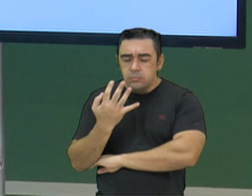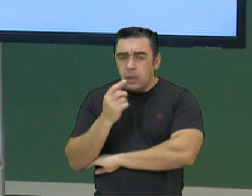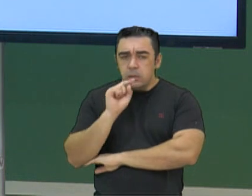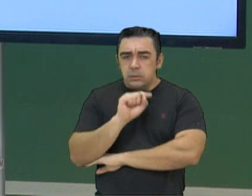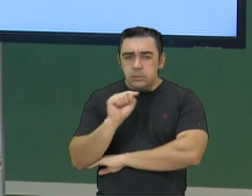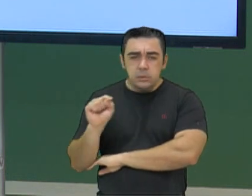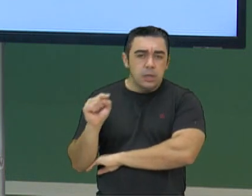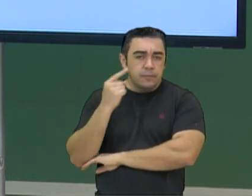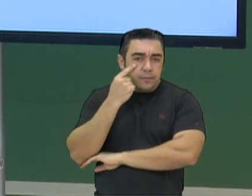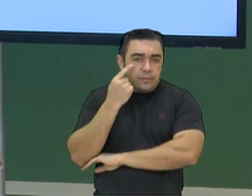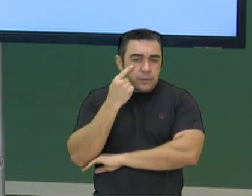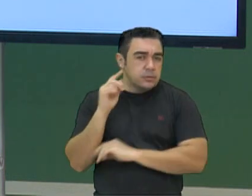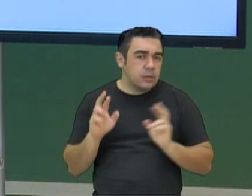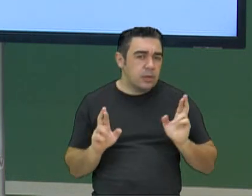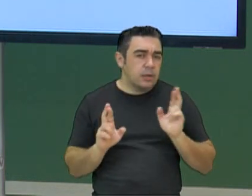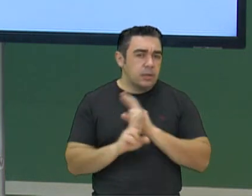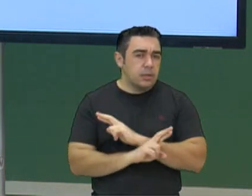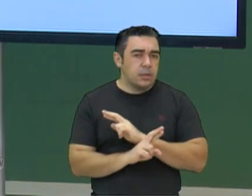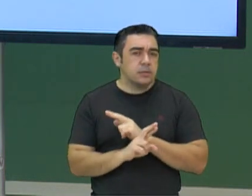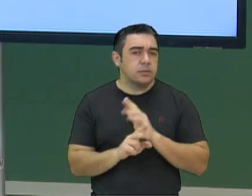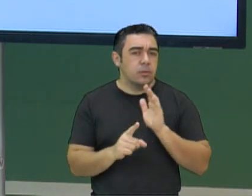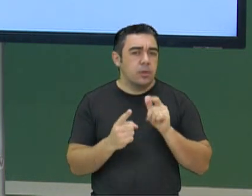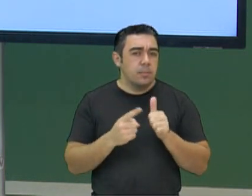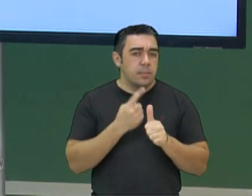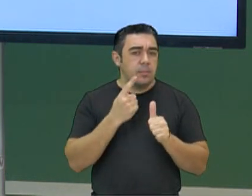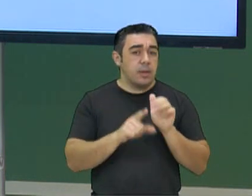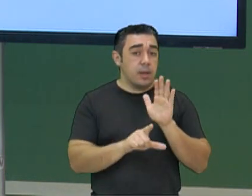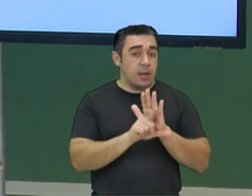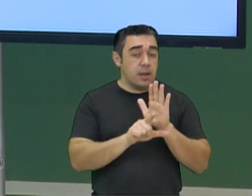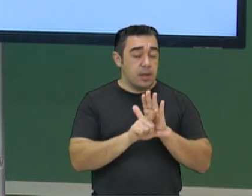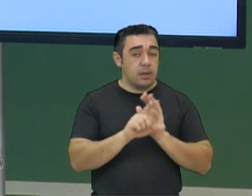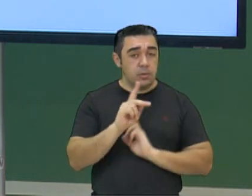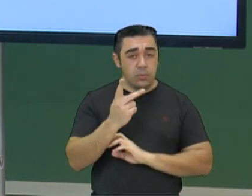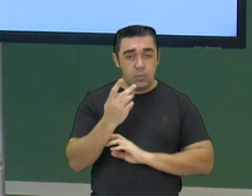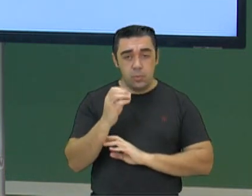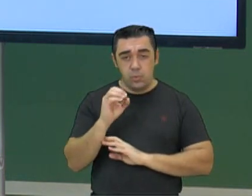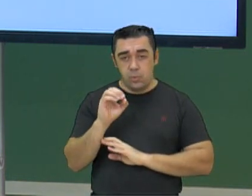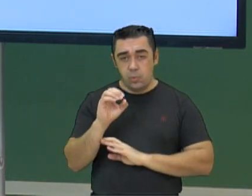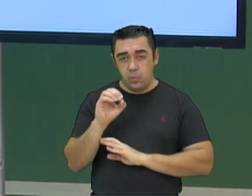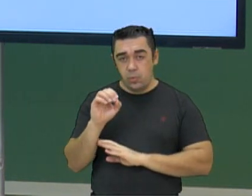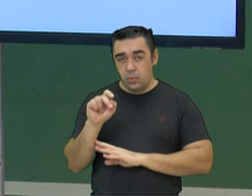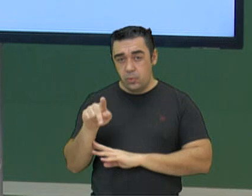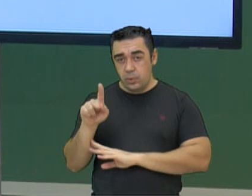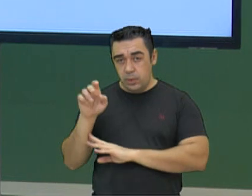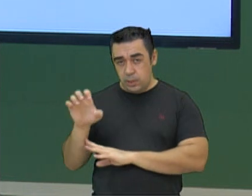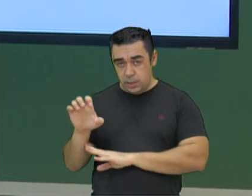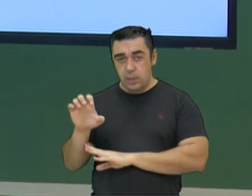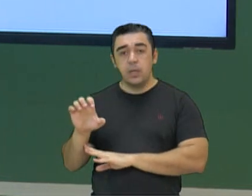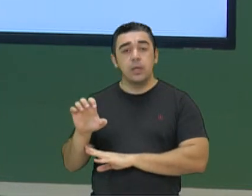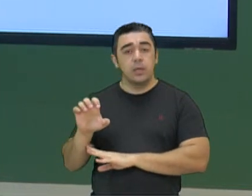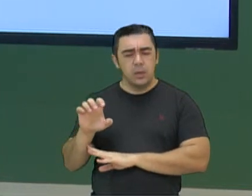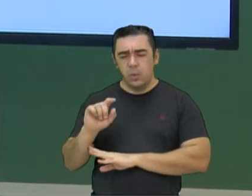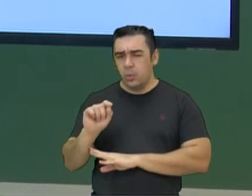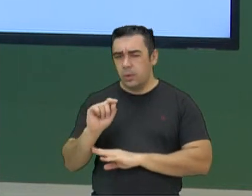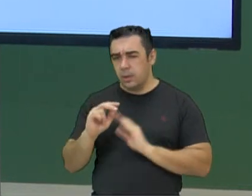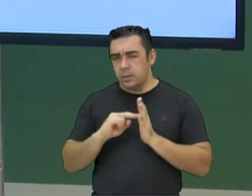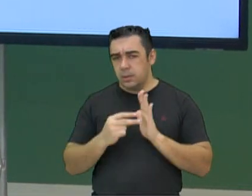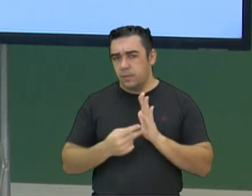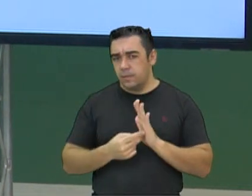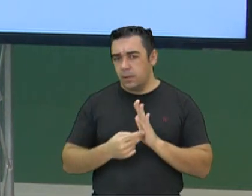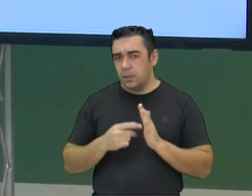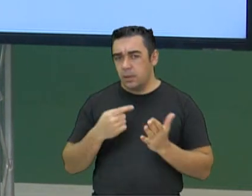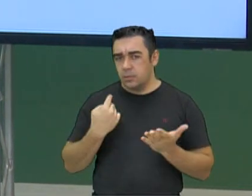aquela equaçãozinha tem a ver com a primeira lei, com a lei de Hooke, né? O que ela quer dizer, né, na linguagem, no